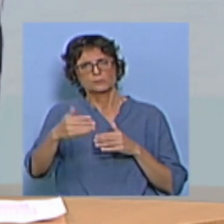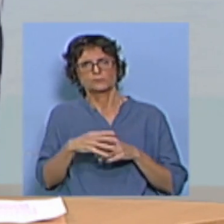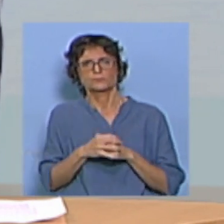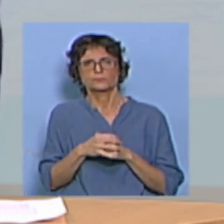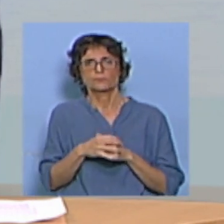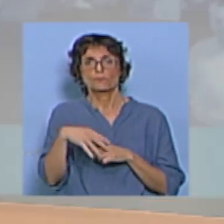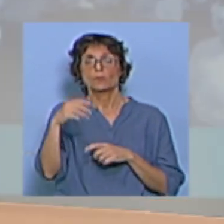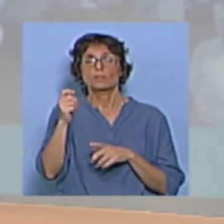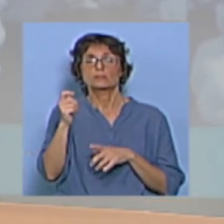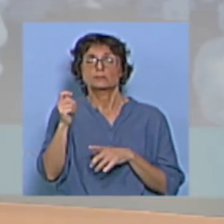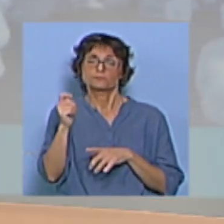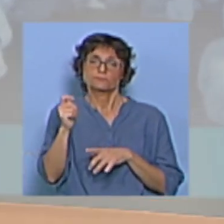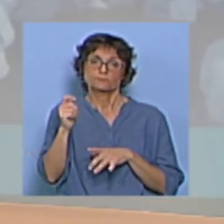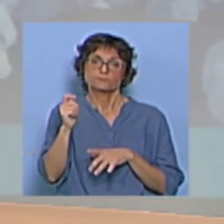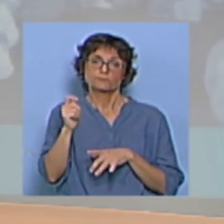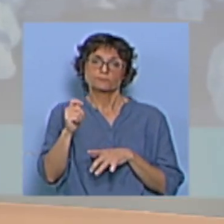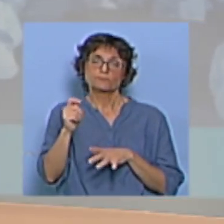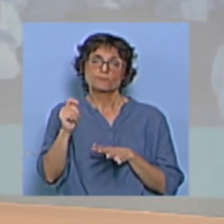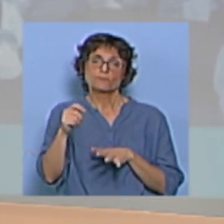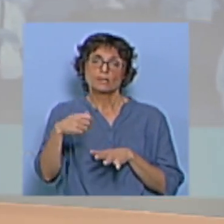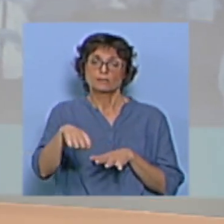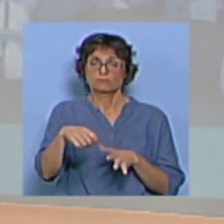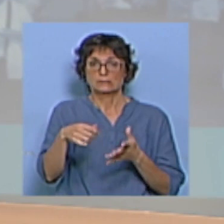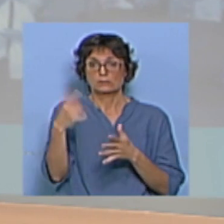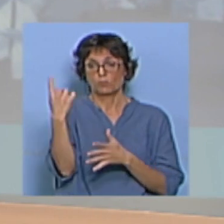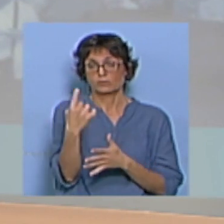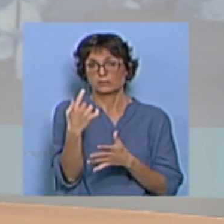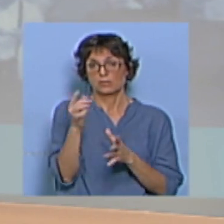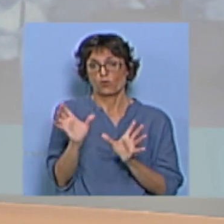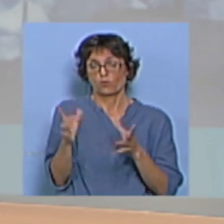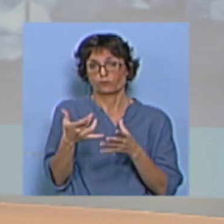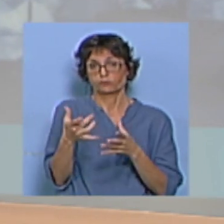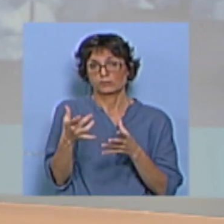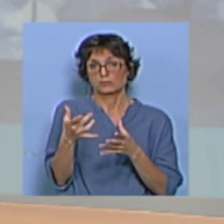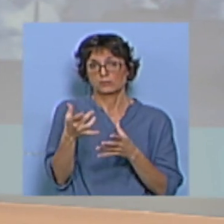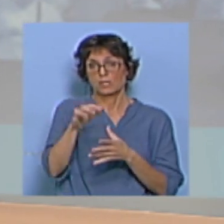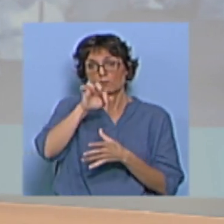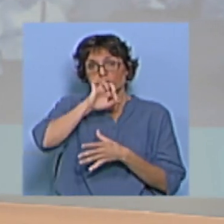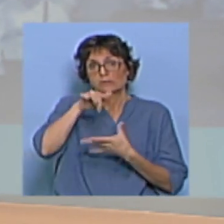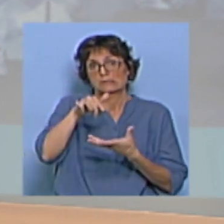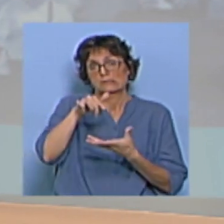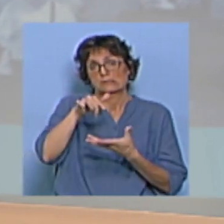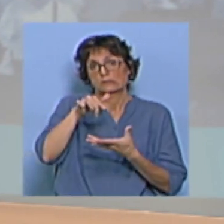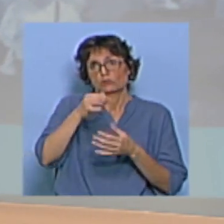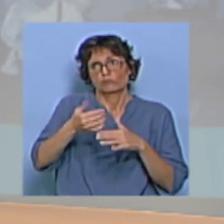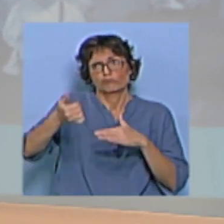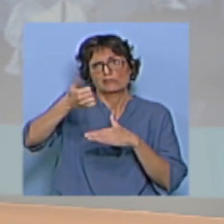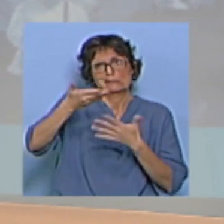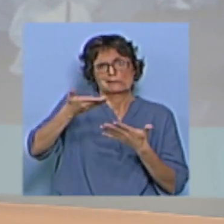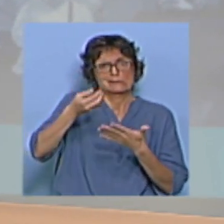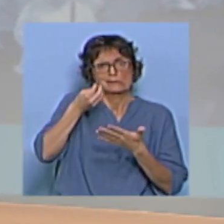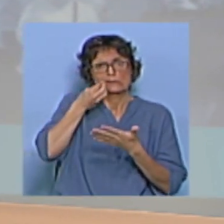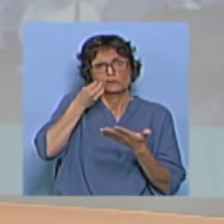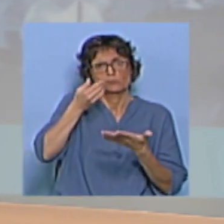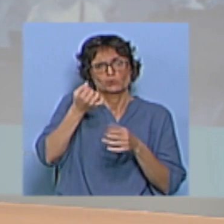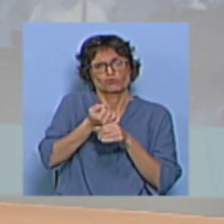Episcopal significa, enfim, alguma ascendência sobre os outros bispos, ou que cargo é este no conjunto do trabalho das